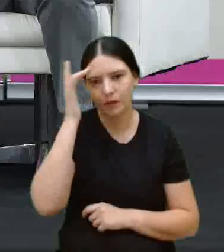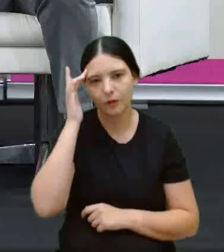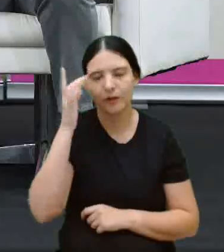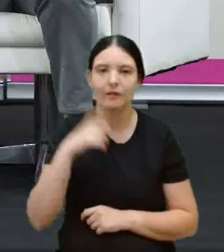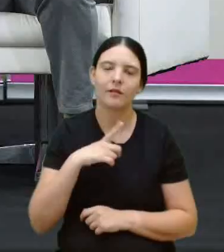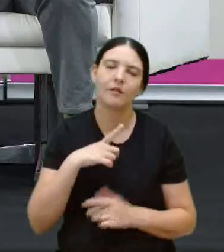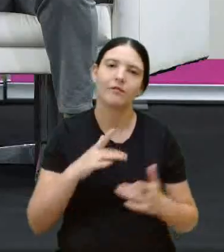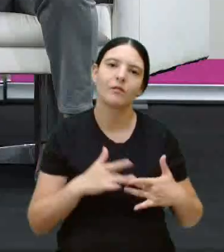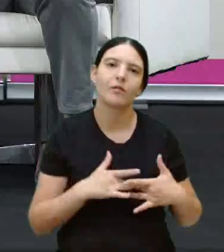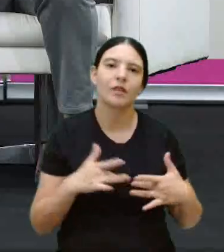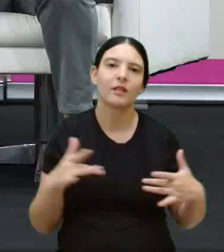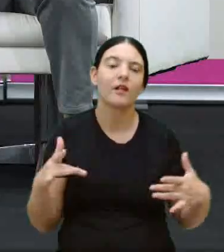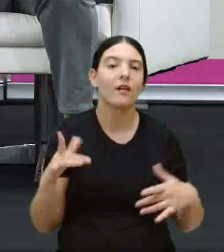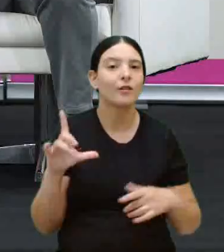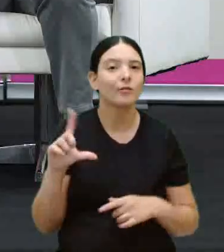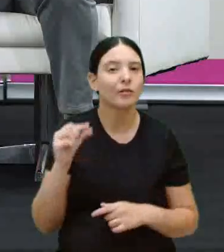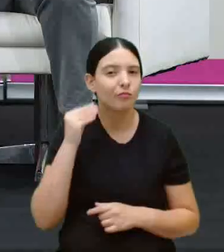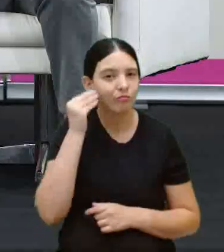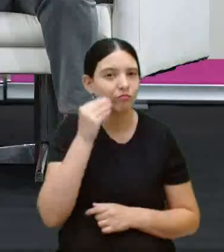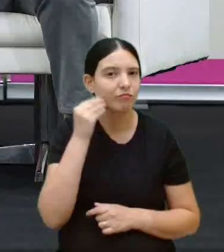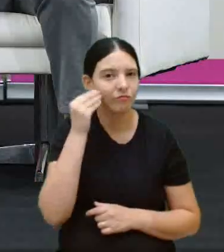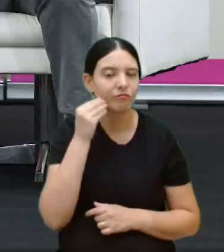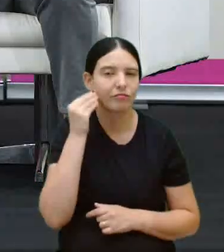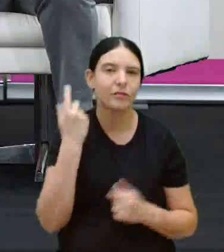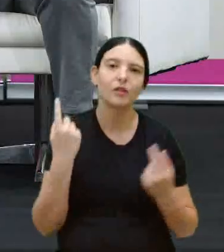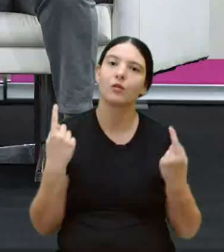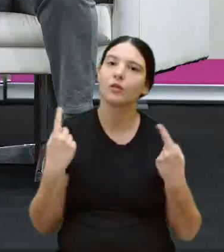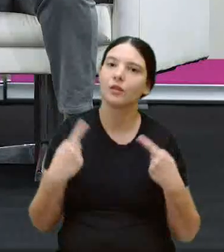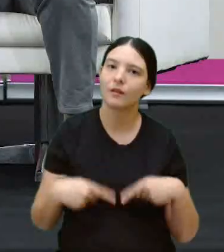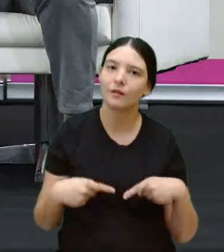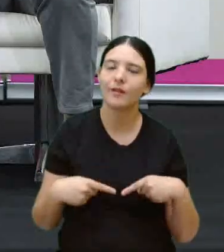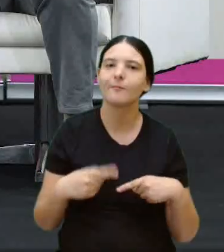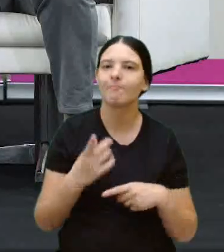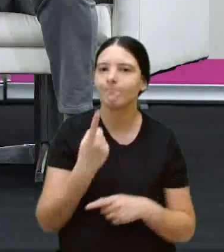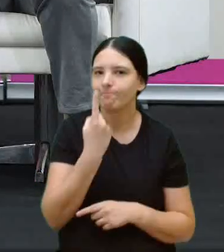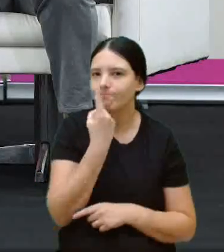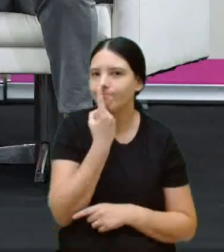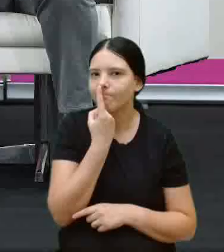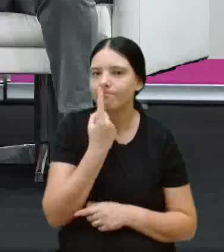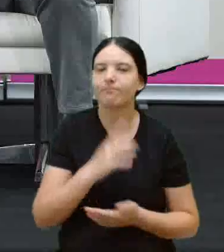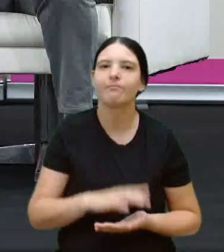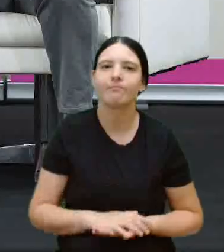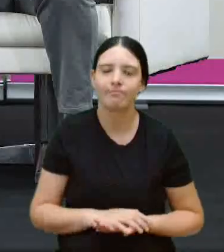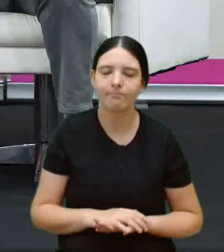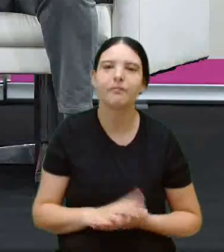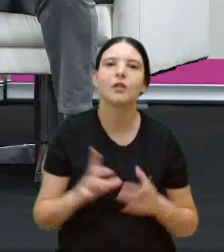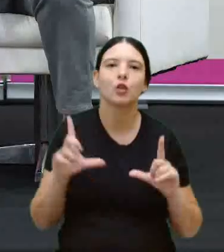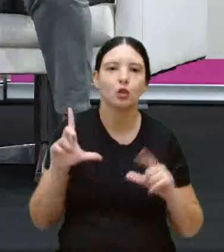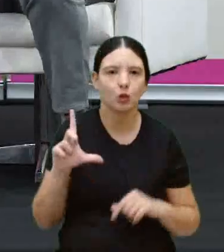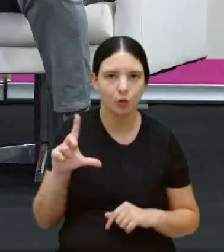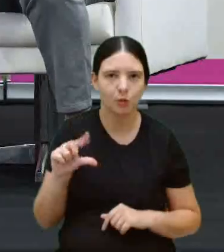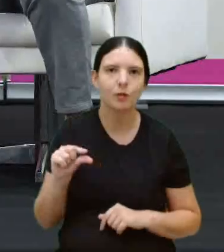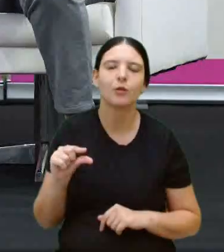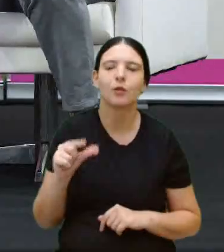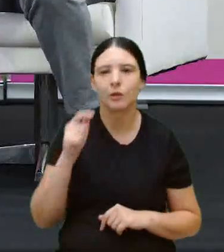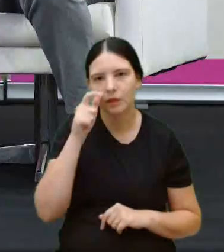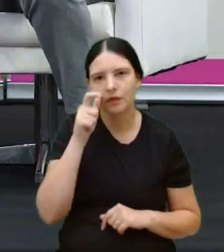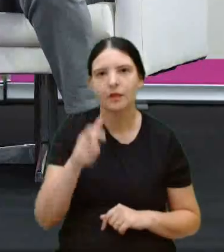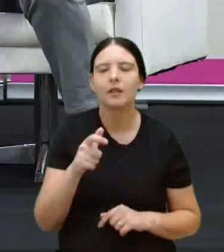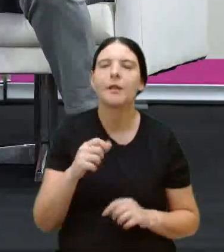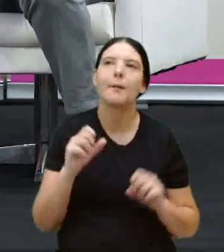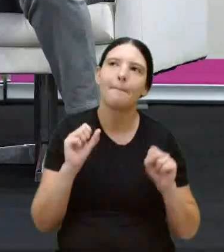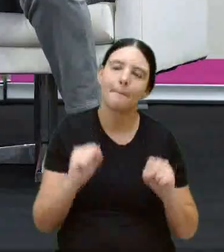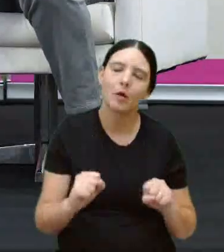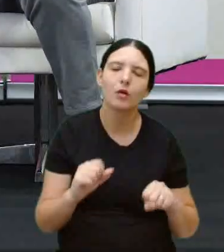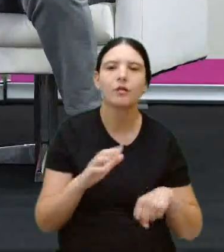disponibilidade de experimentar o desafio que é a intimidade. Isso diminui esse interesse. Você pode fazer as coisas